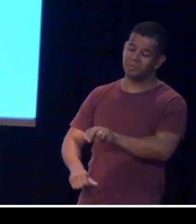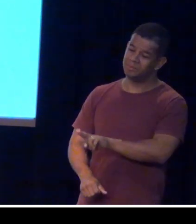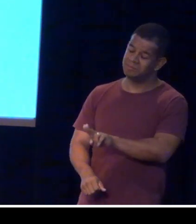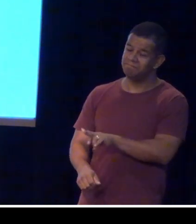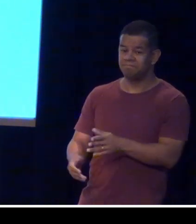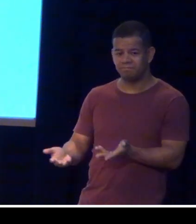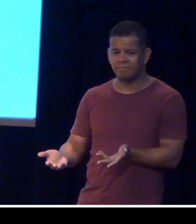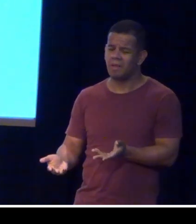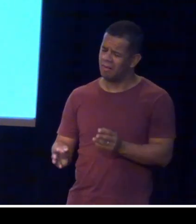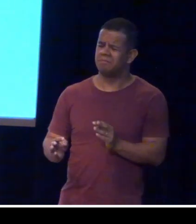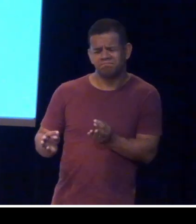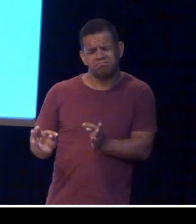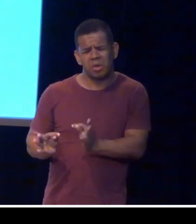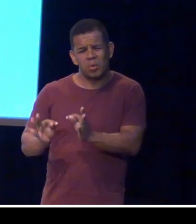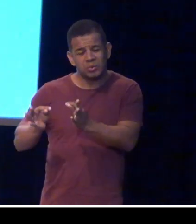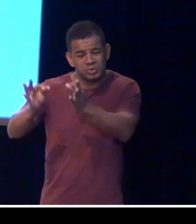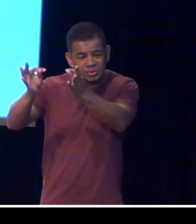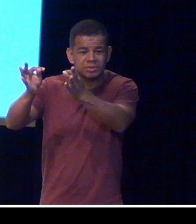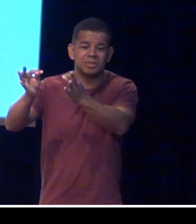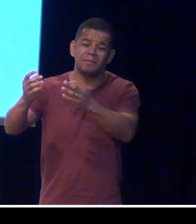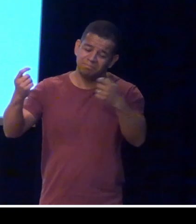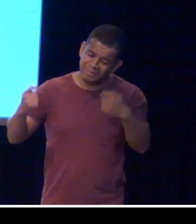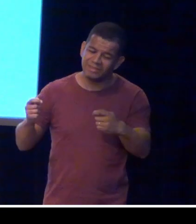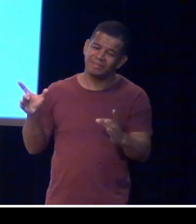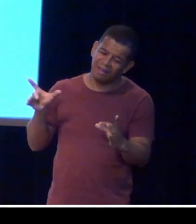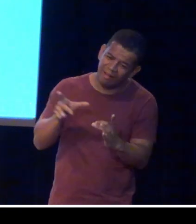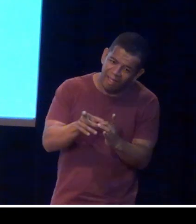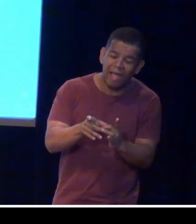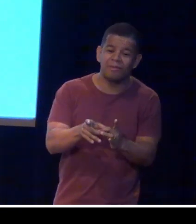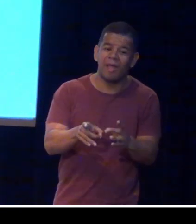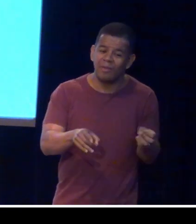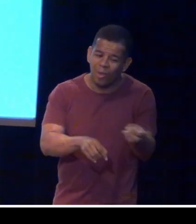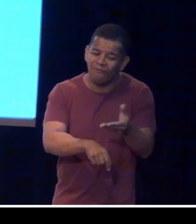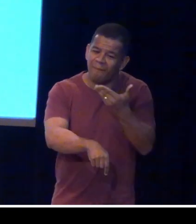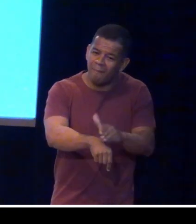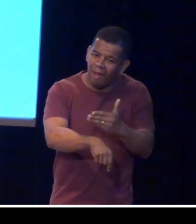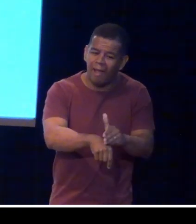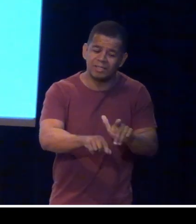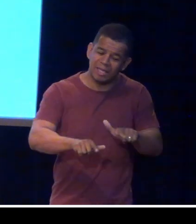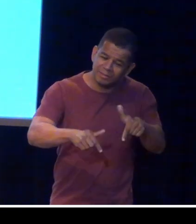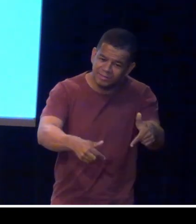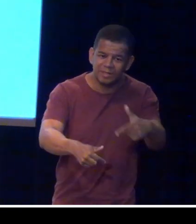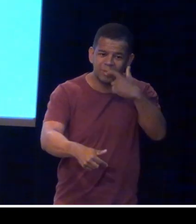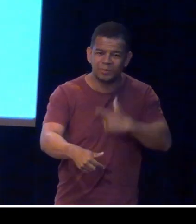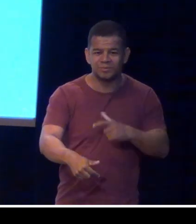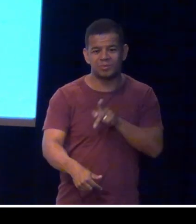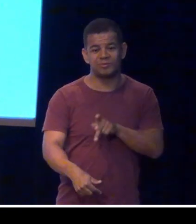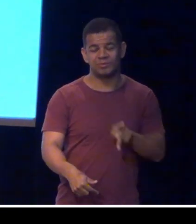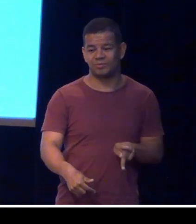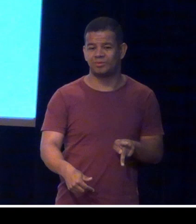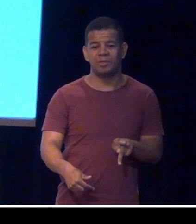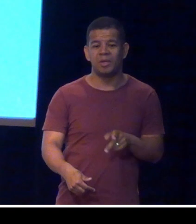Ou seja, as tecnologias precisam estar aliadas à nova prática, a uma nova atitude do professor.